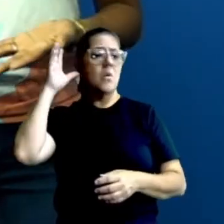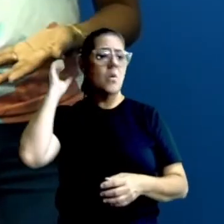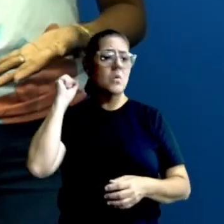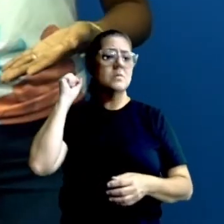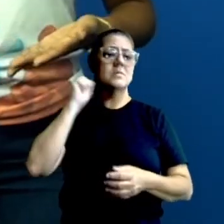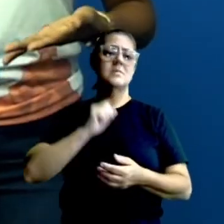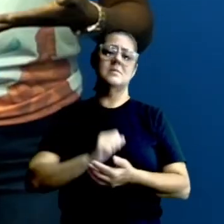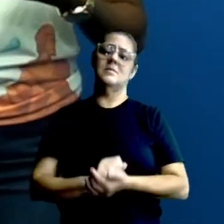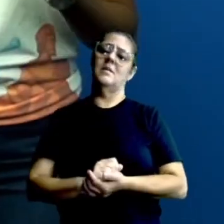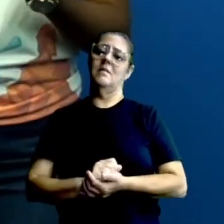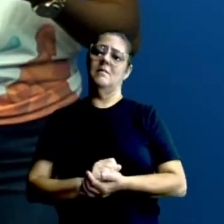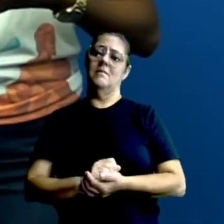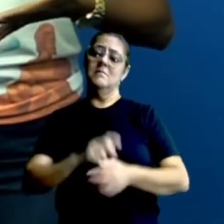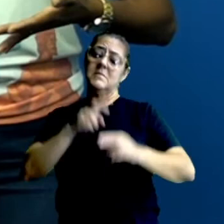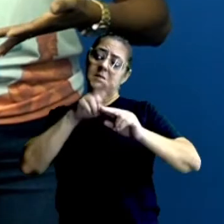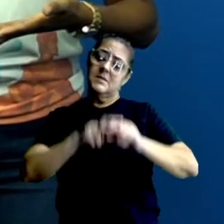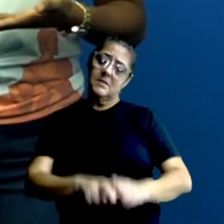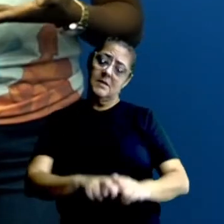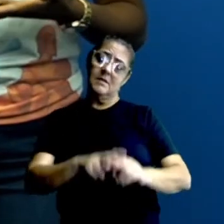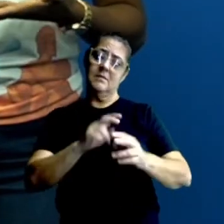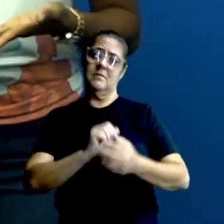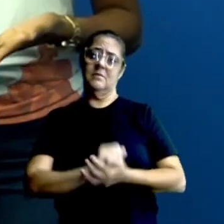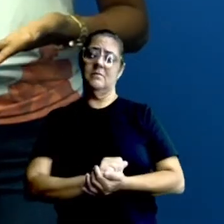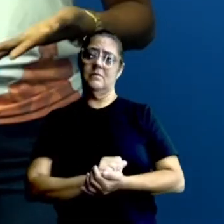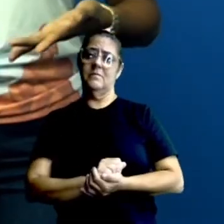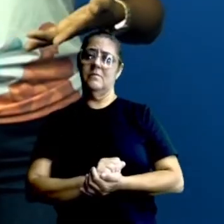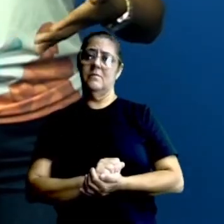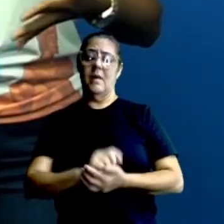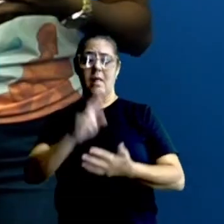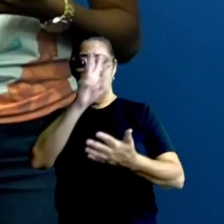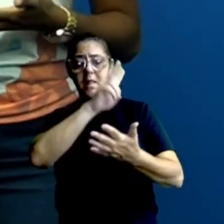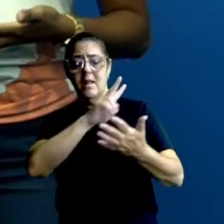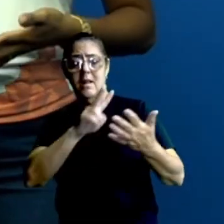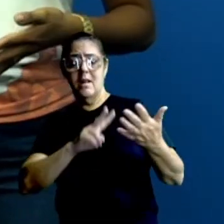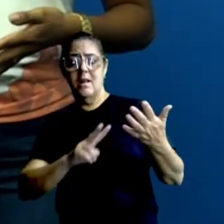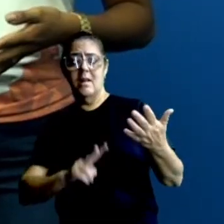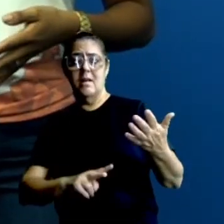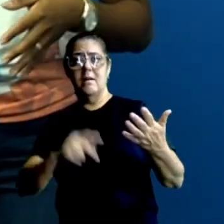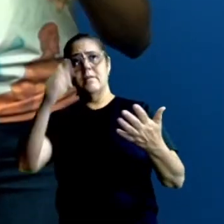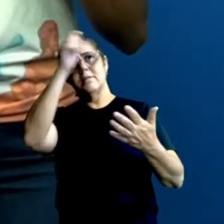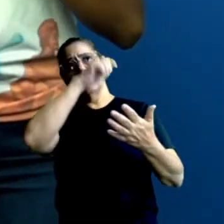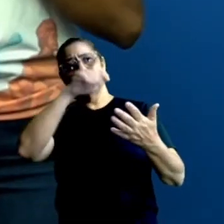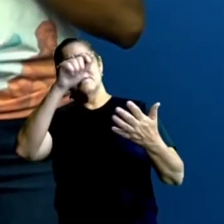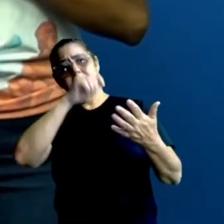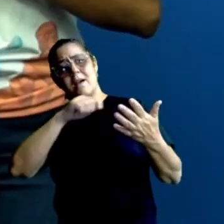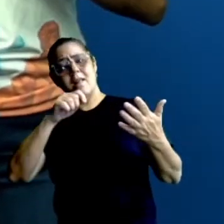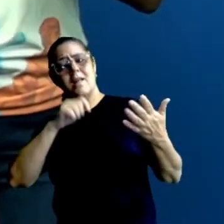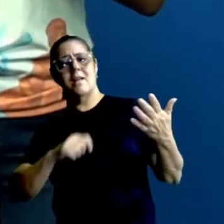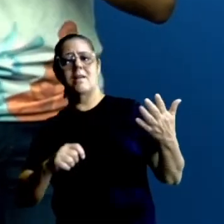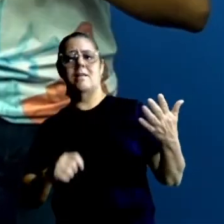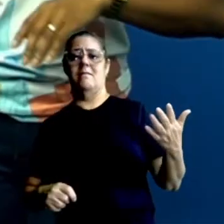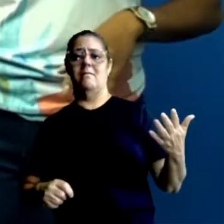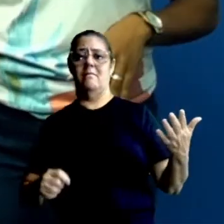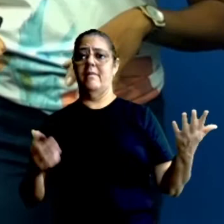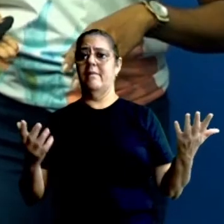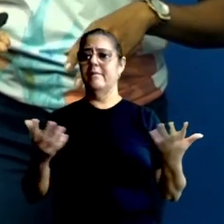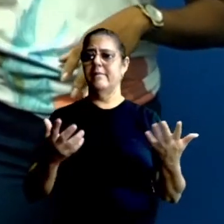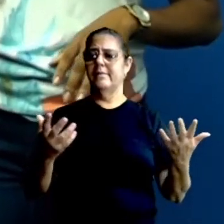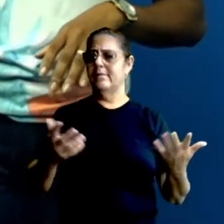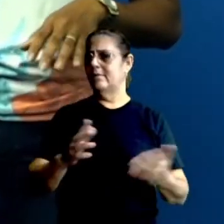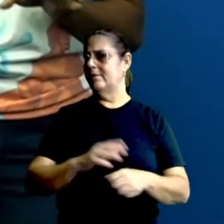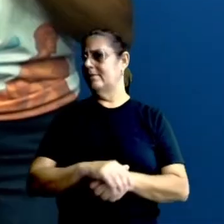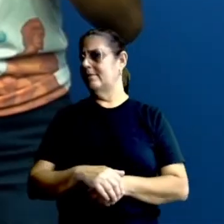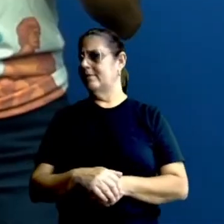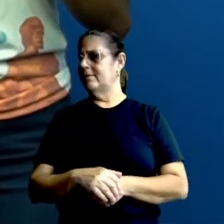sit down, sente-se, read, leia, write, escreva, tá? Agora, vamos saber